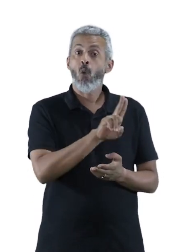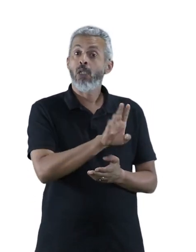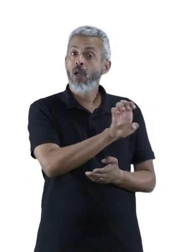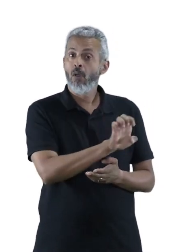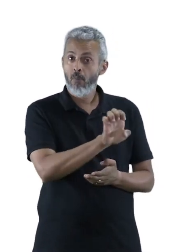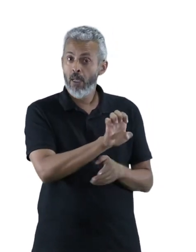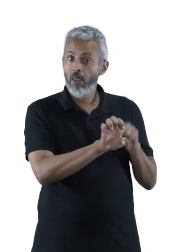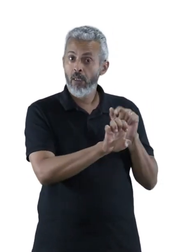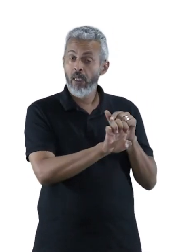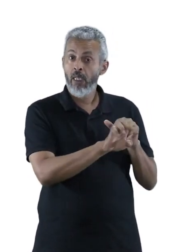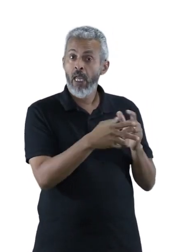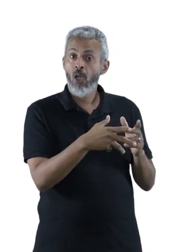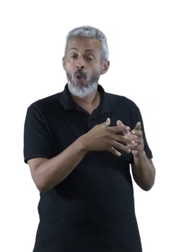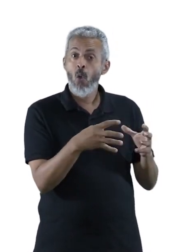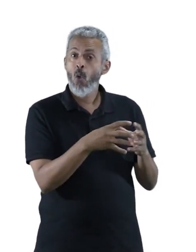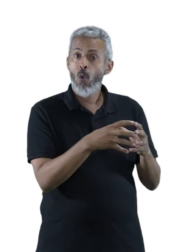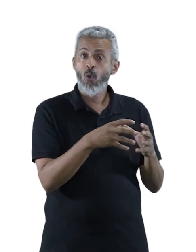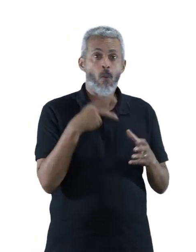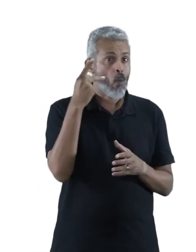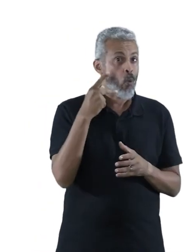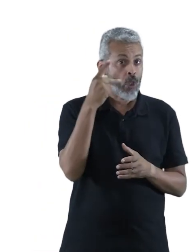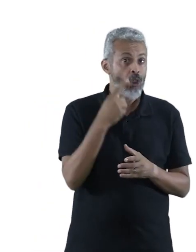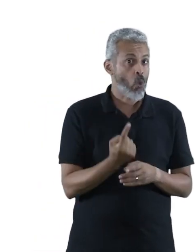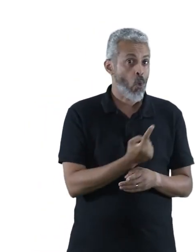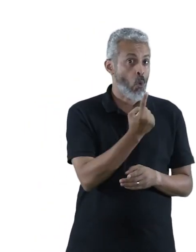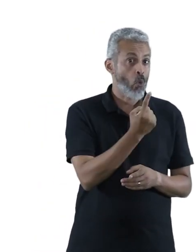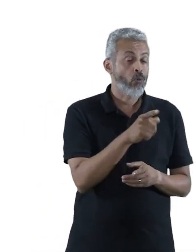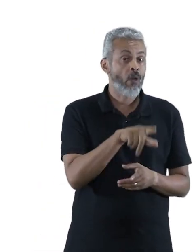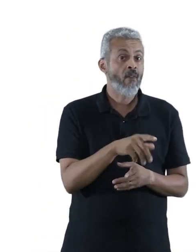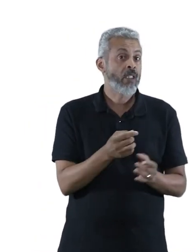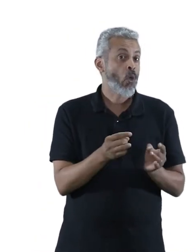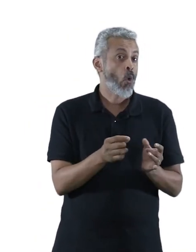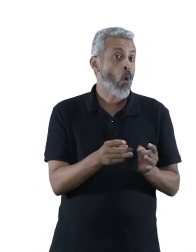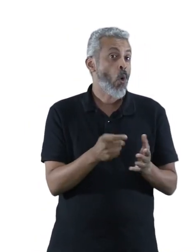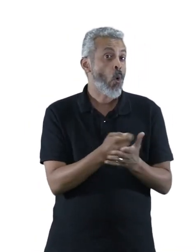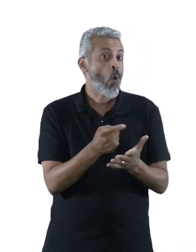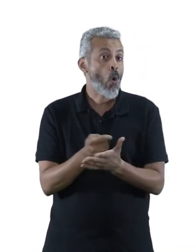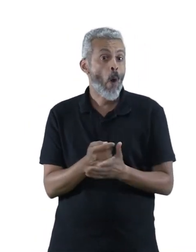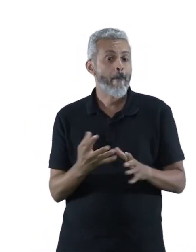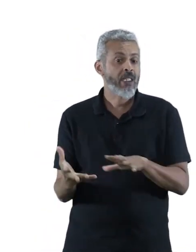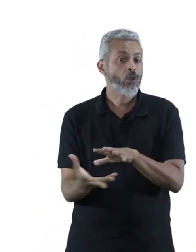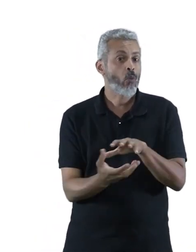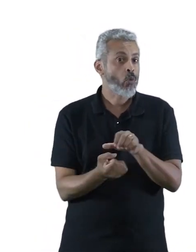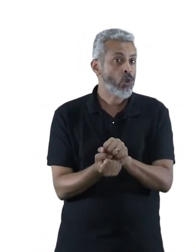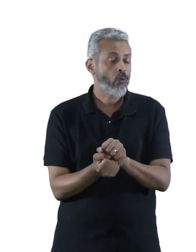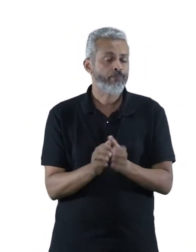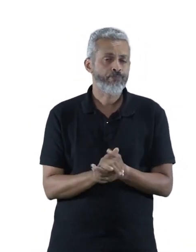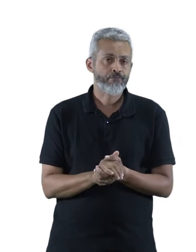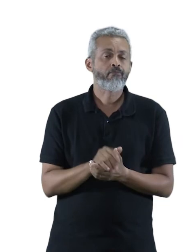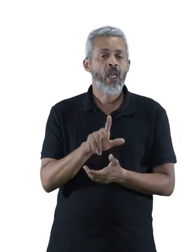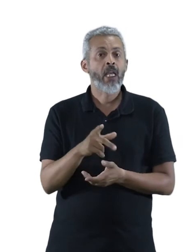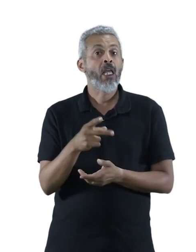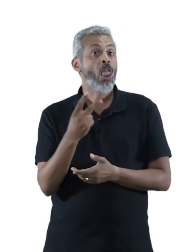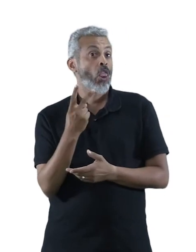Europeia eu tenho um parlamento único, uma comissão única para fazer o comércio mundial. Nisso tudo tem